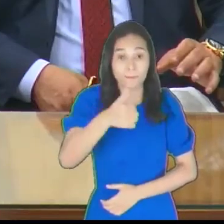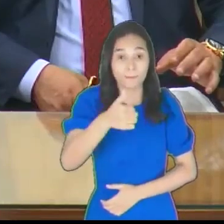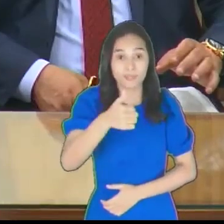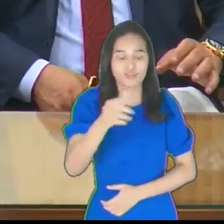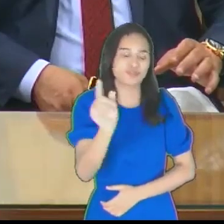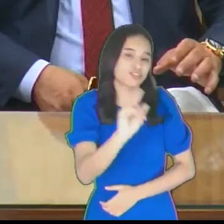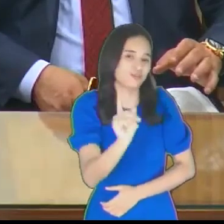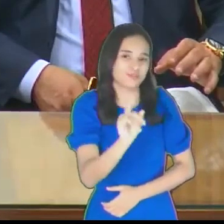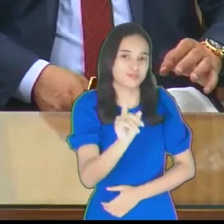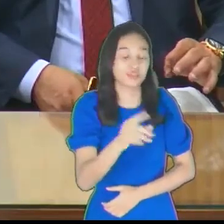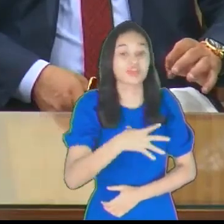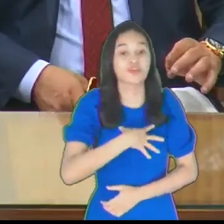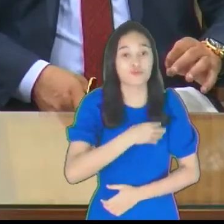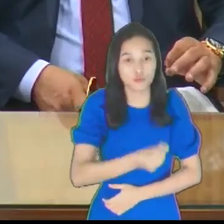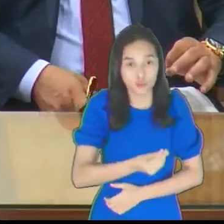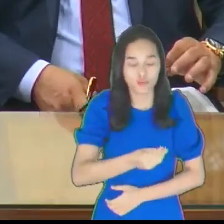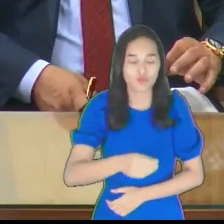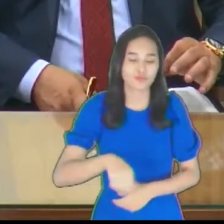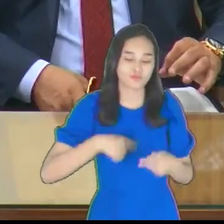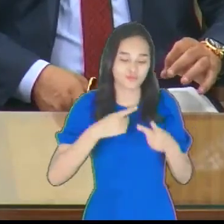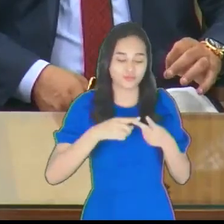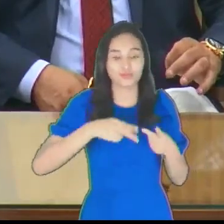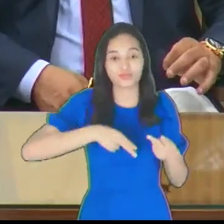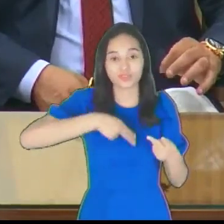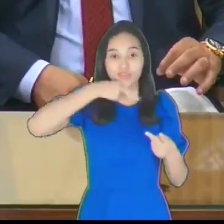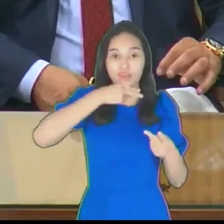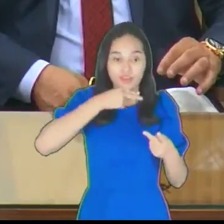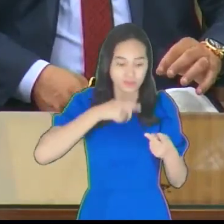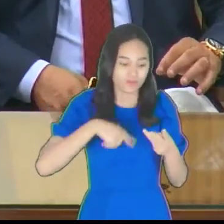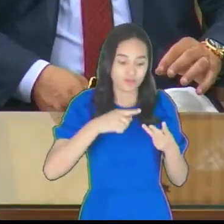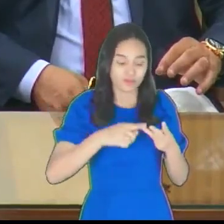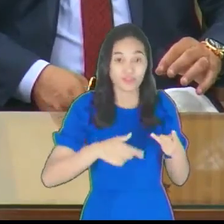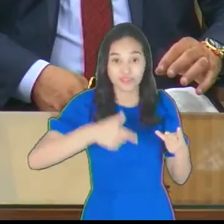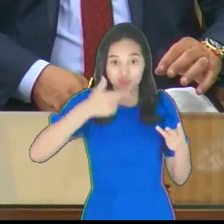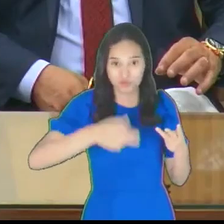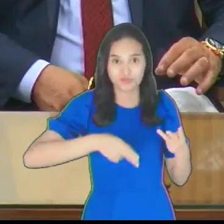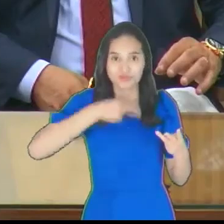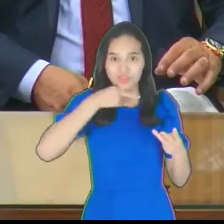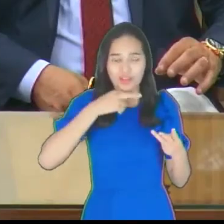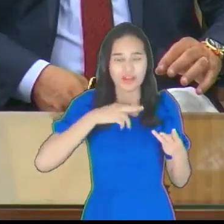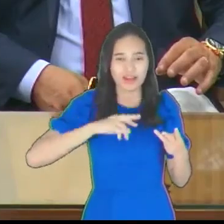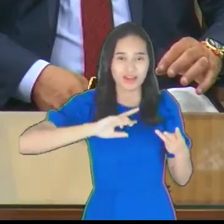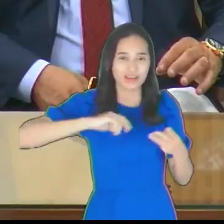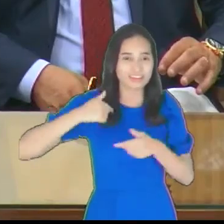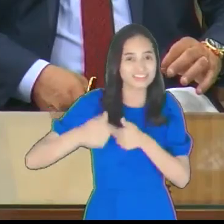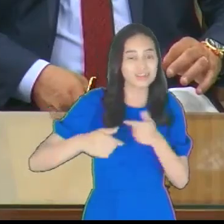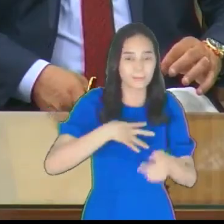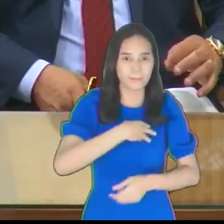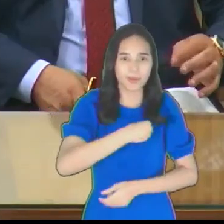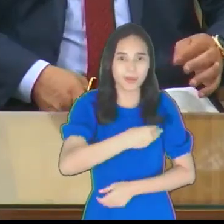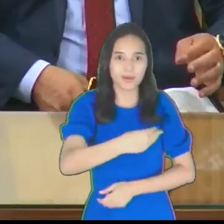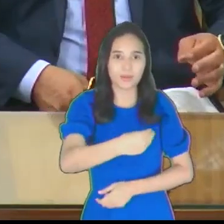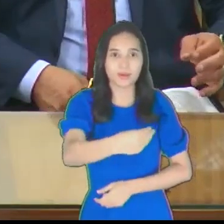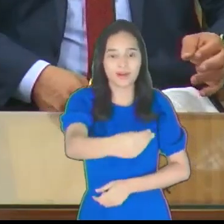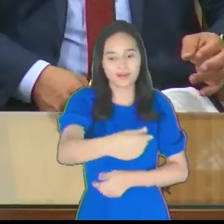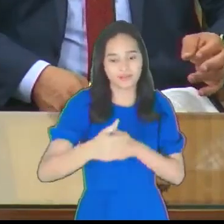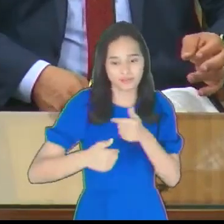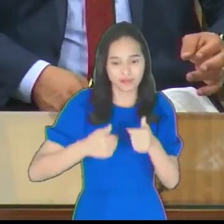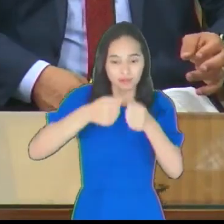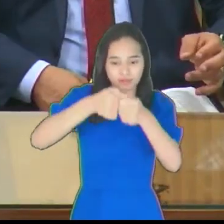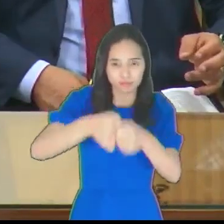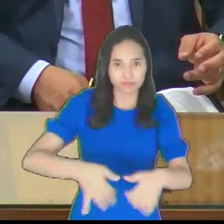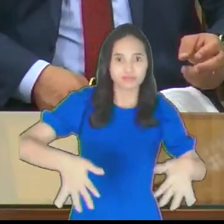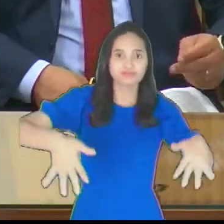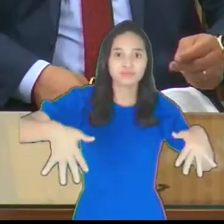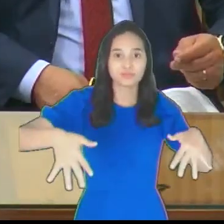filhos, netos, bisnetos, tataranetos. Quer dizer, ia levar a sua